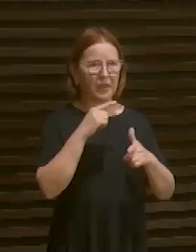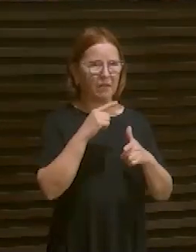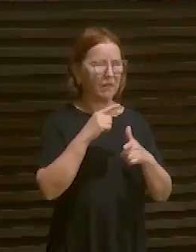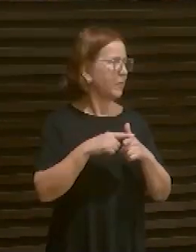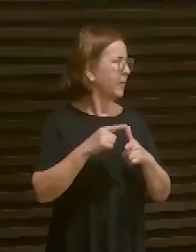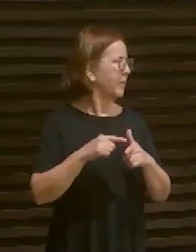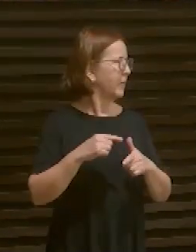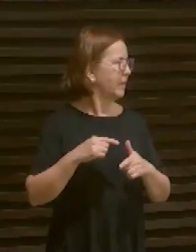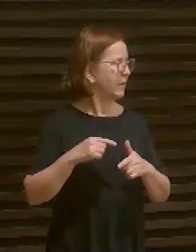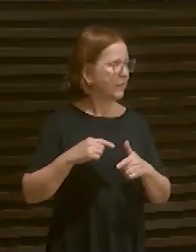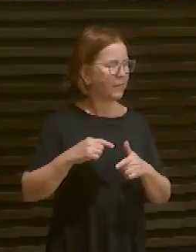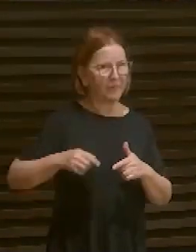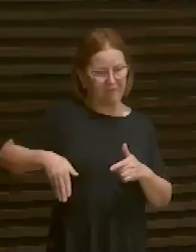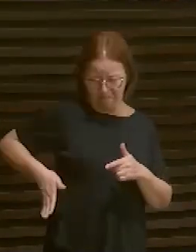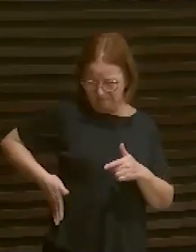meu quadril